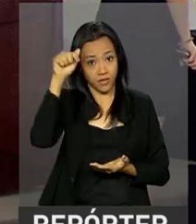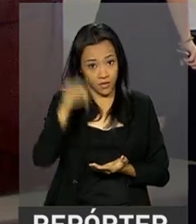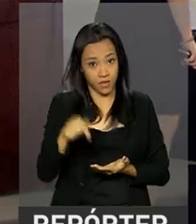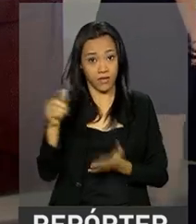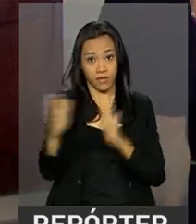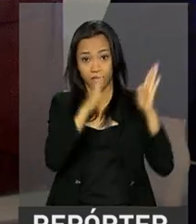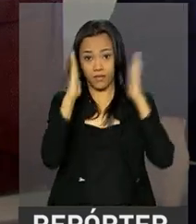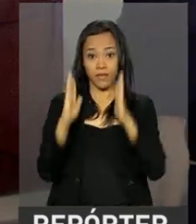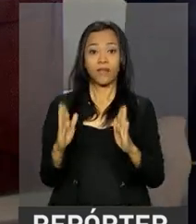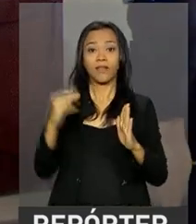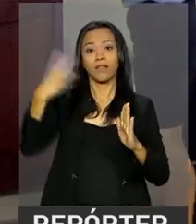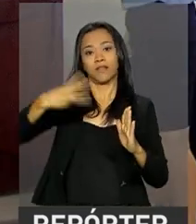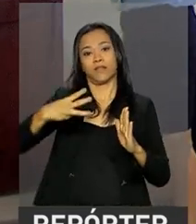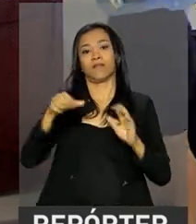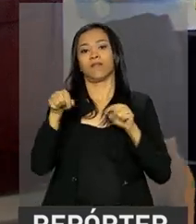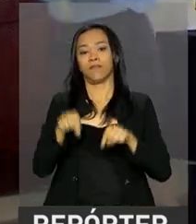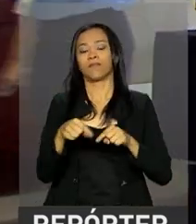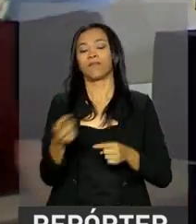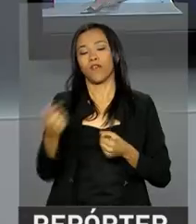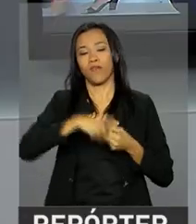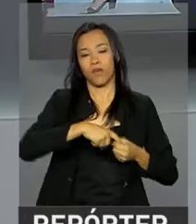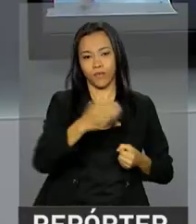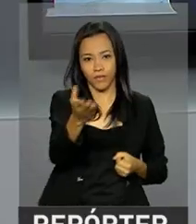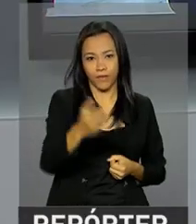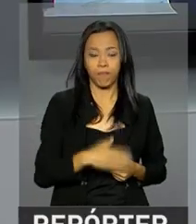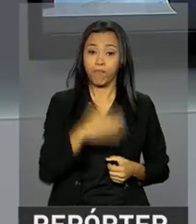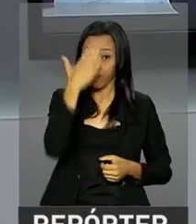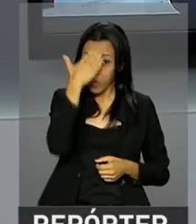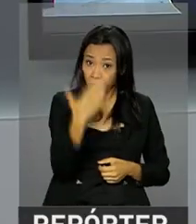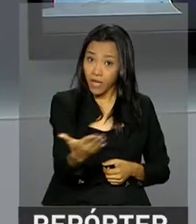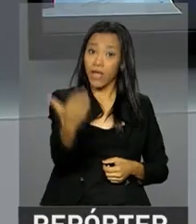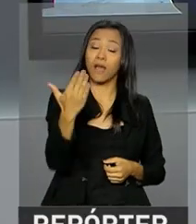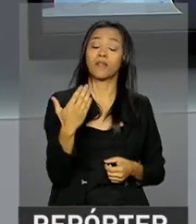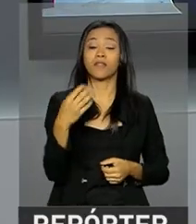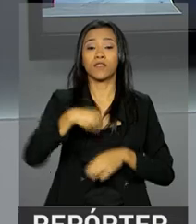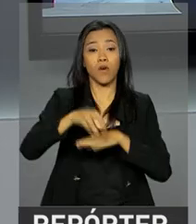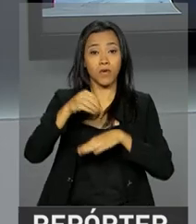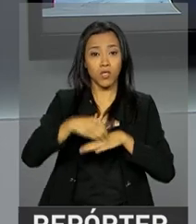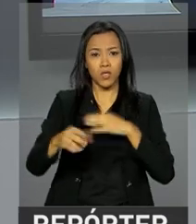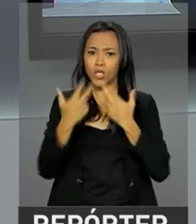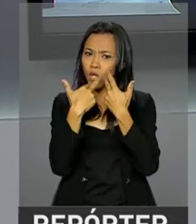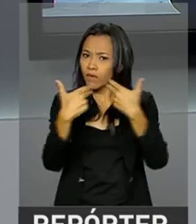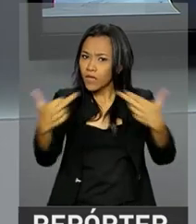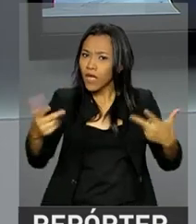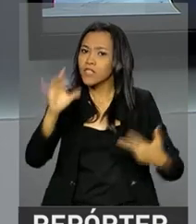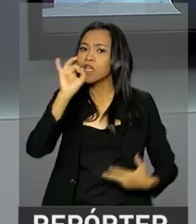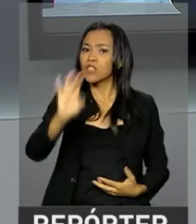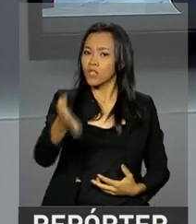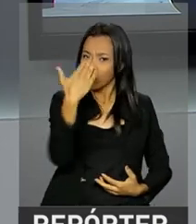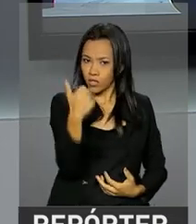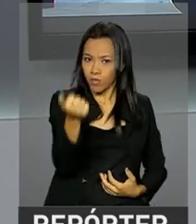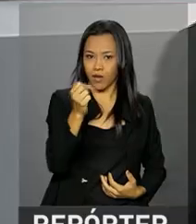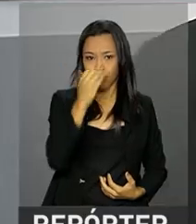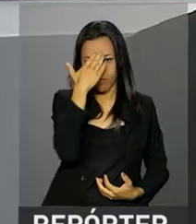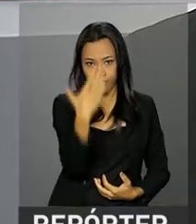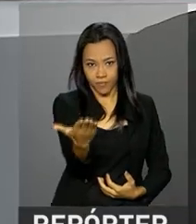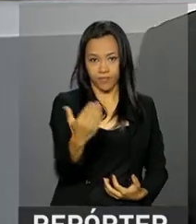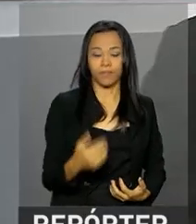etapa. Jaime, eu volto com você no estúdio. João, obrigado pelas informações. Qualquer novidade aí no Palácio do Planalto é só nos chamar.